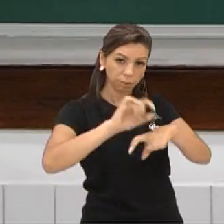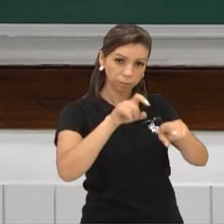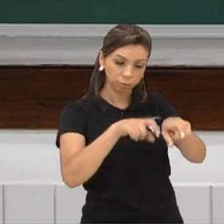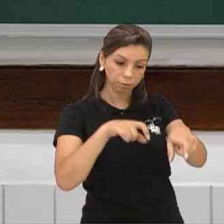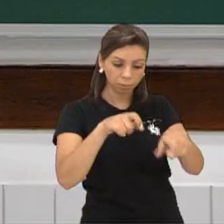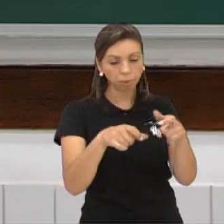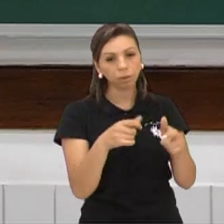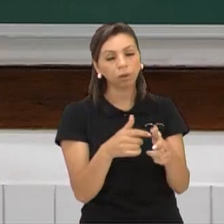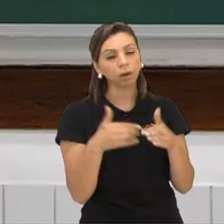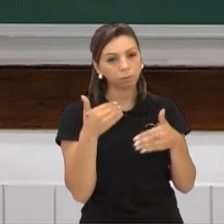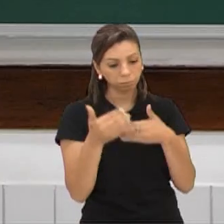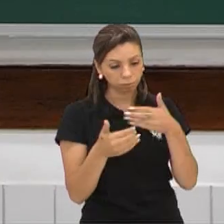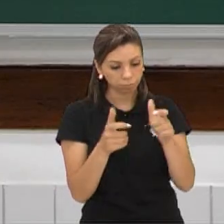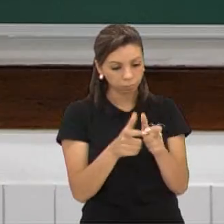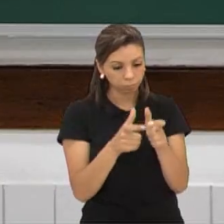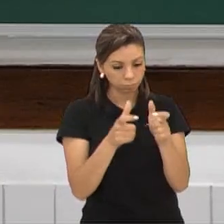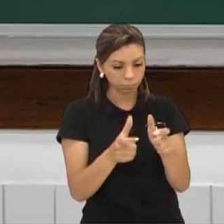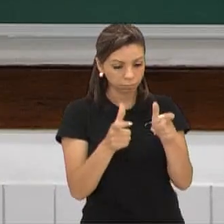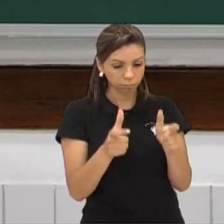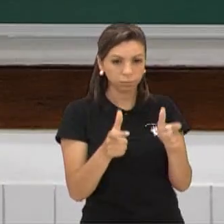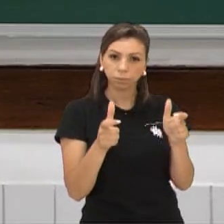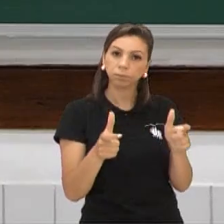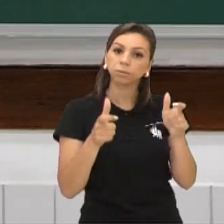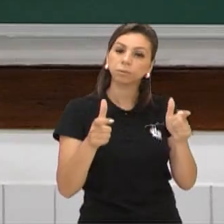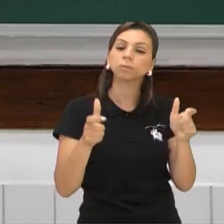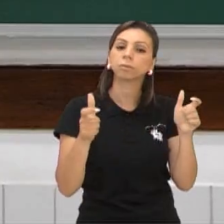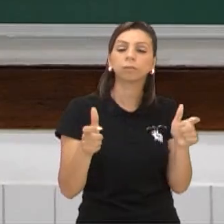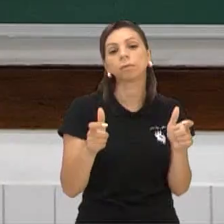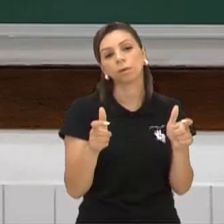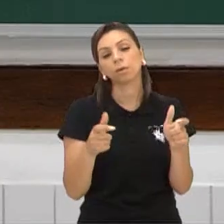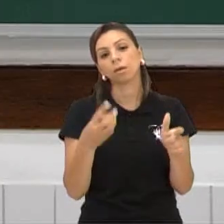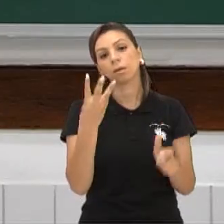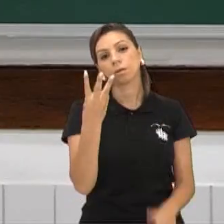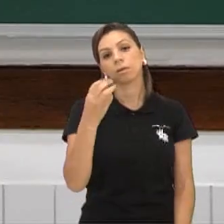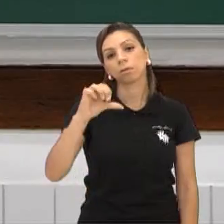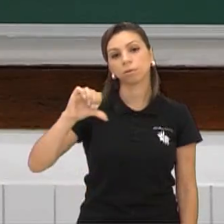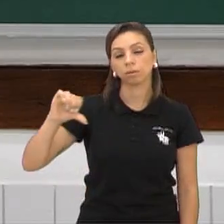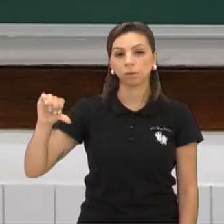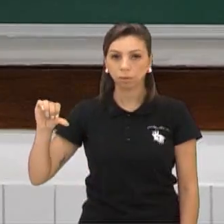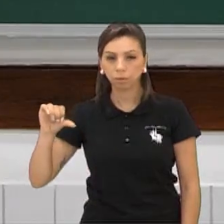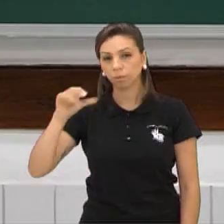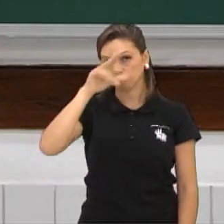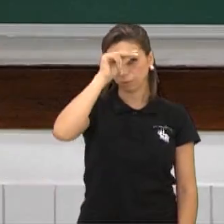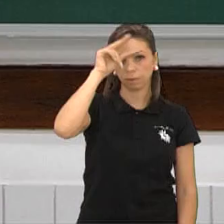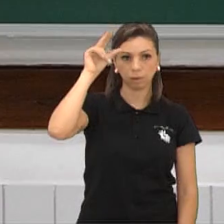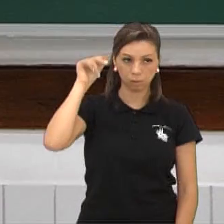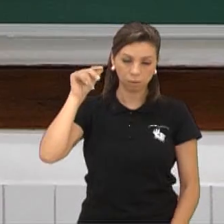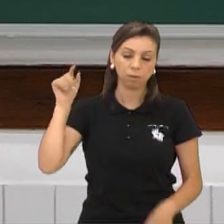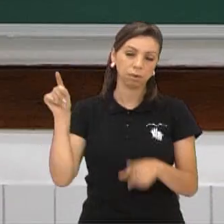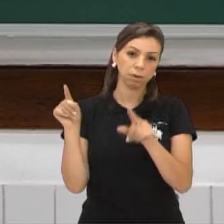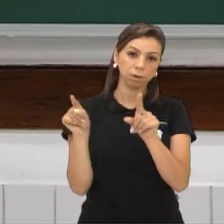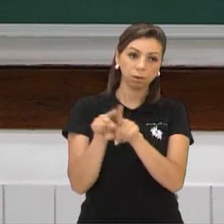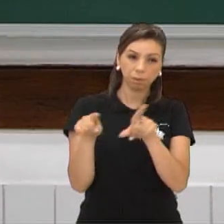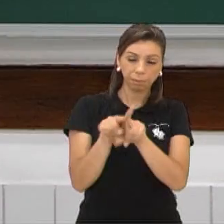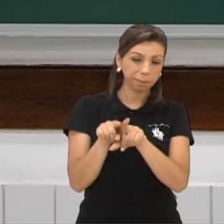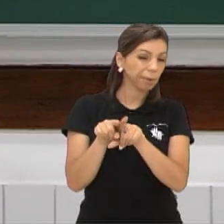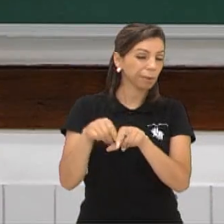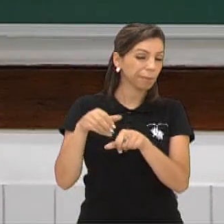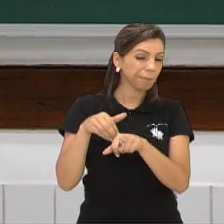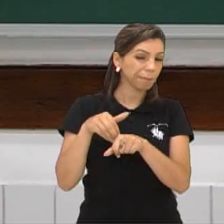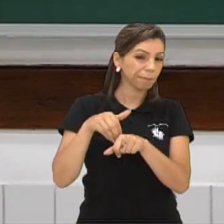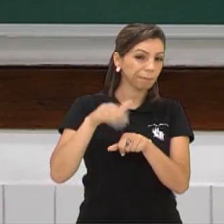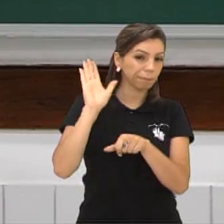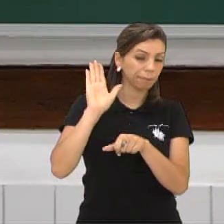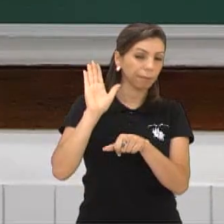se avolumando no decorrer do processo. Vejam que nós temos 399 municípios e aqueles que atingem mais